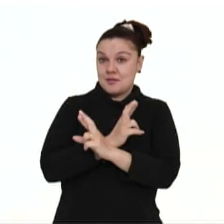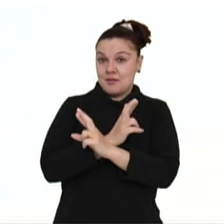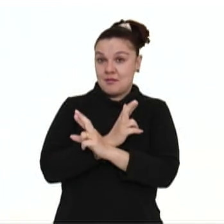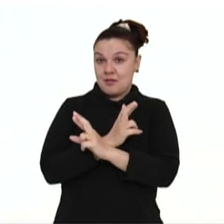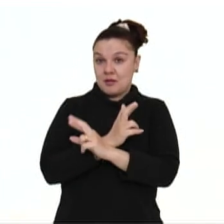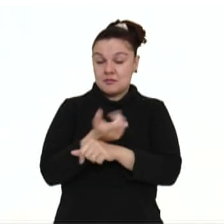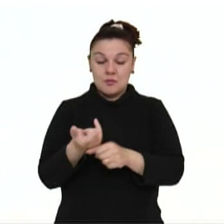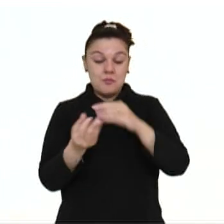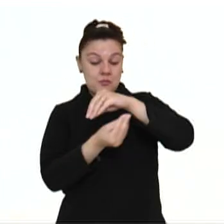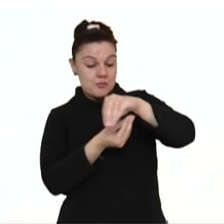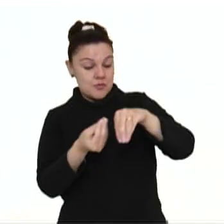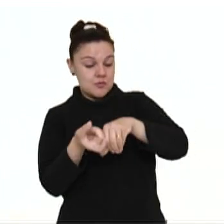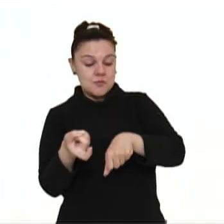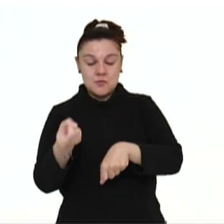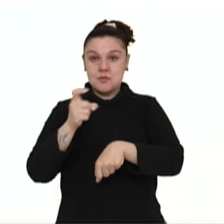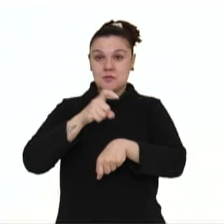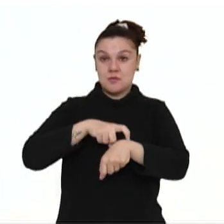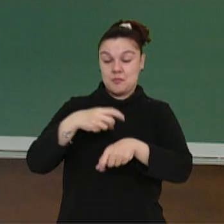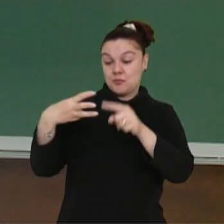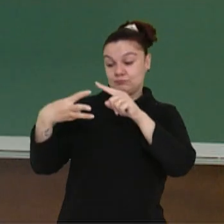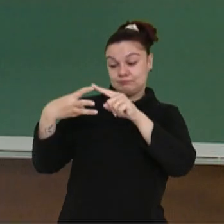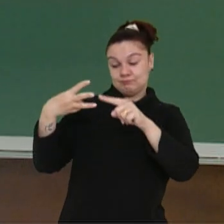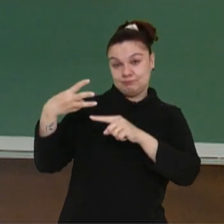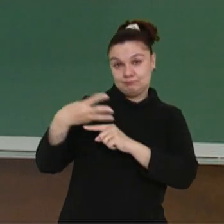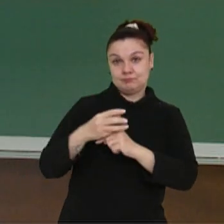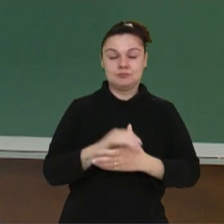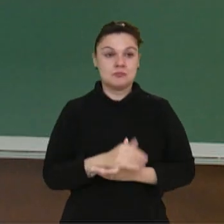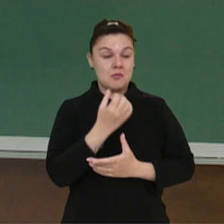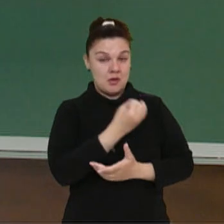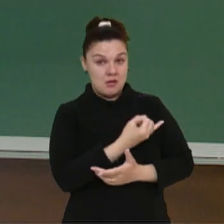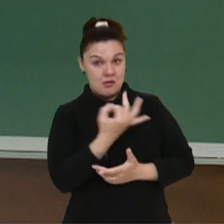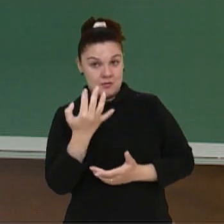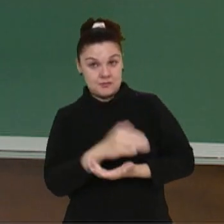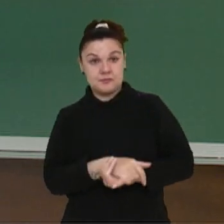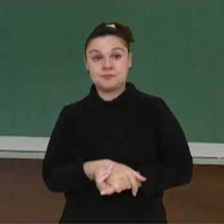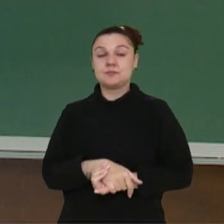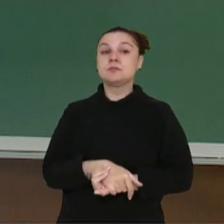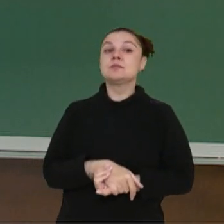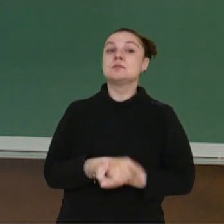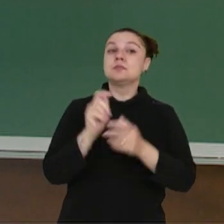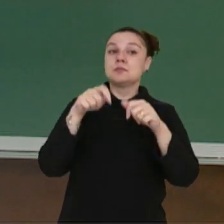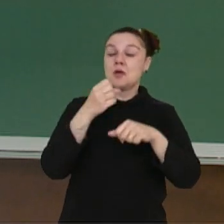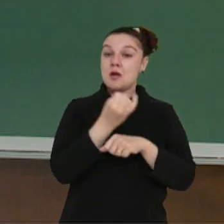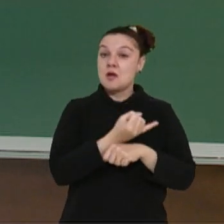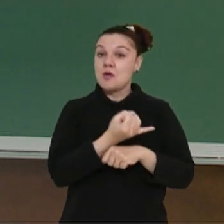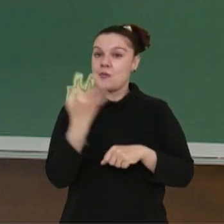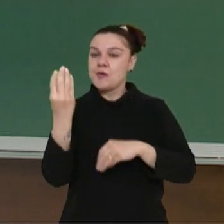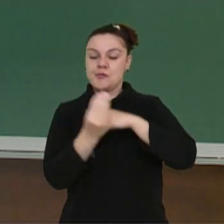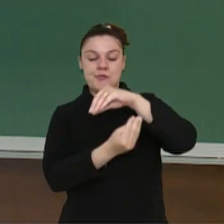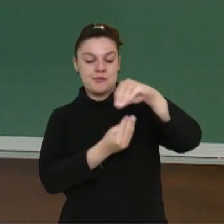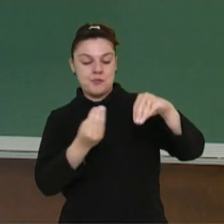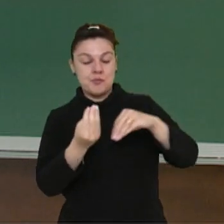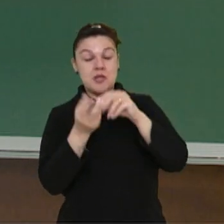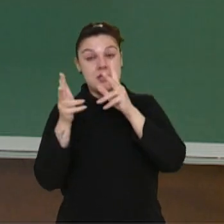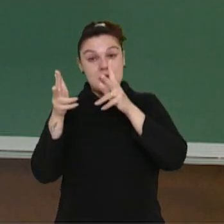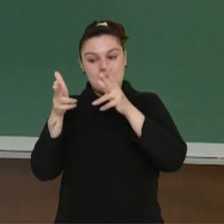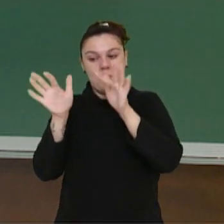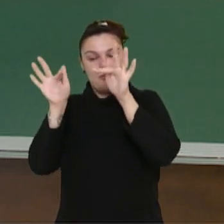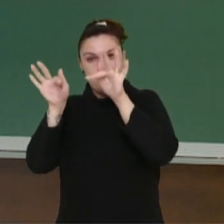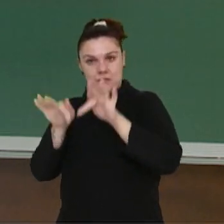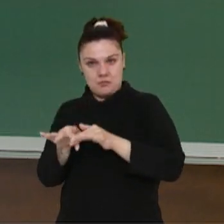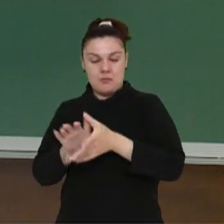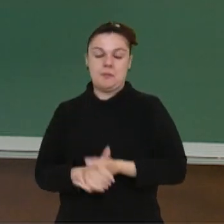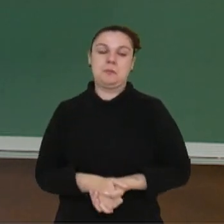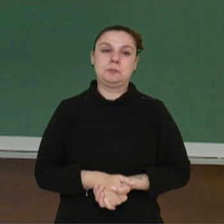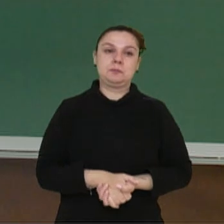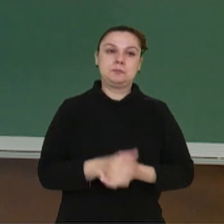e tempo? Eu tenho três opções aqui. Em algumas reações eu posso ter a quantidade de reagente igual a de produtos. E